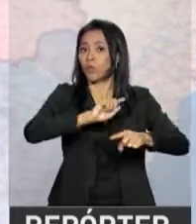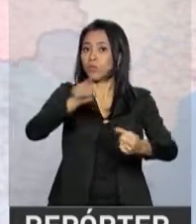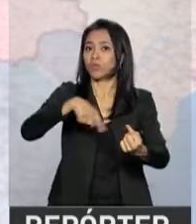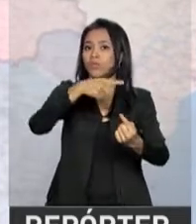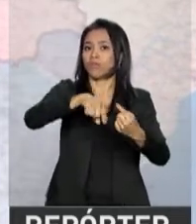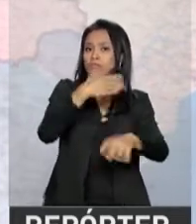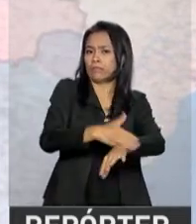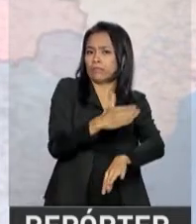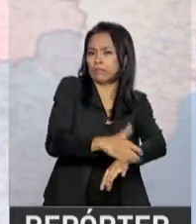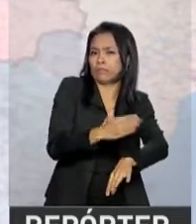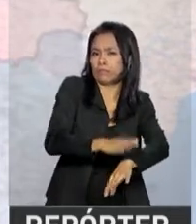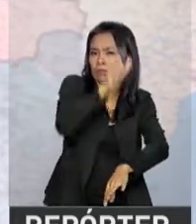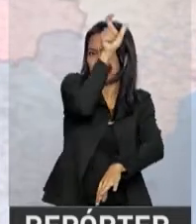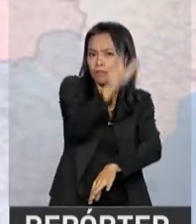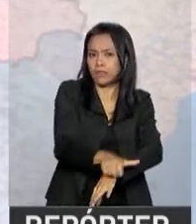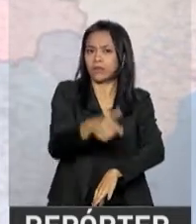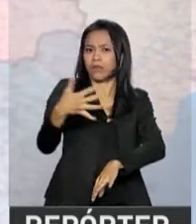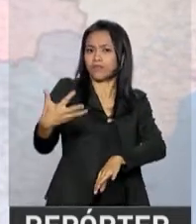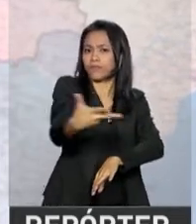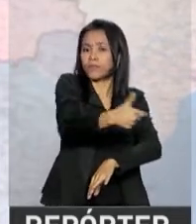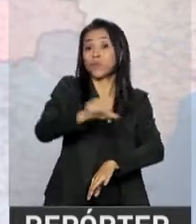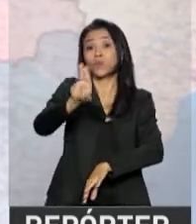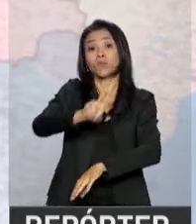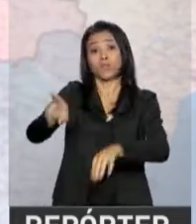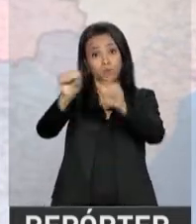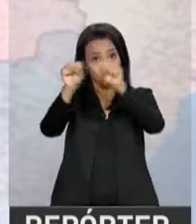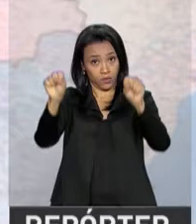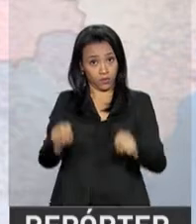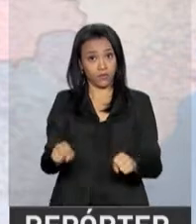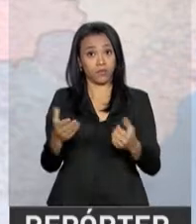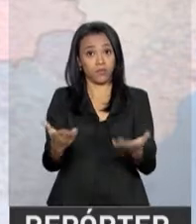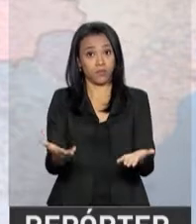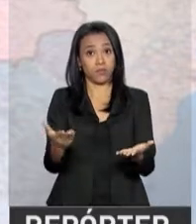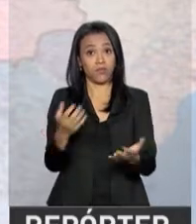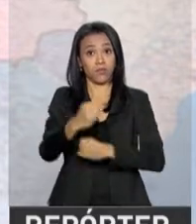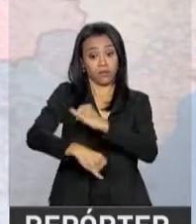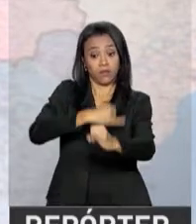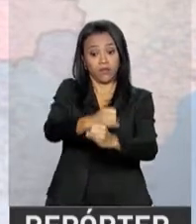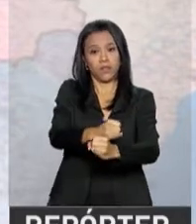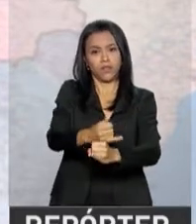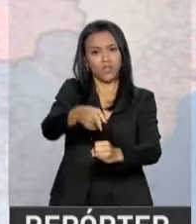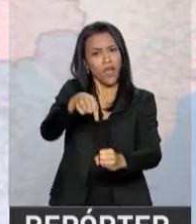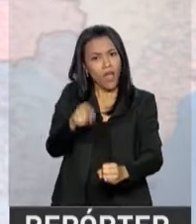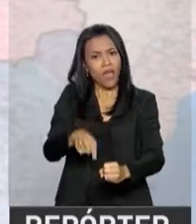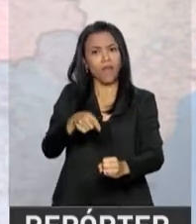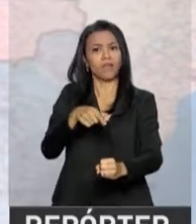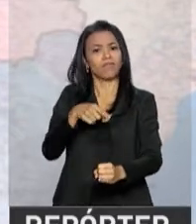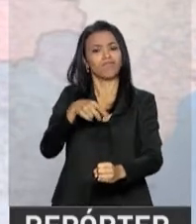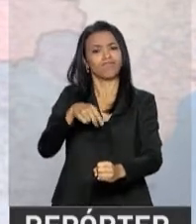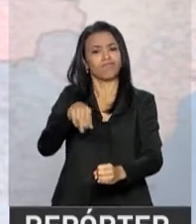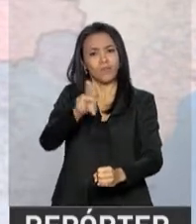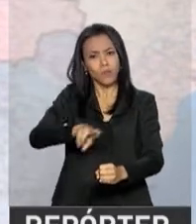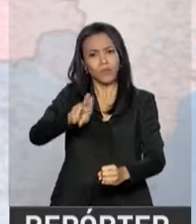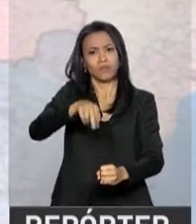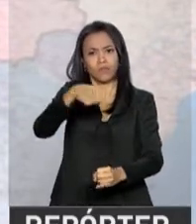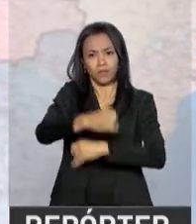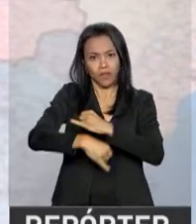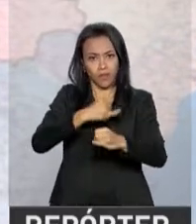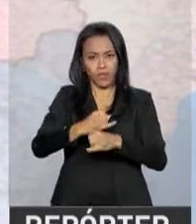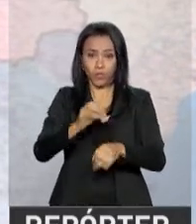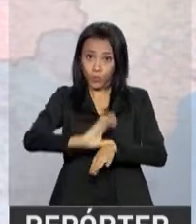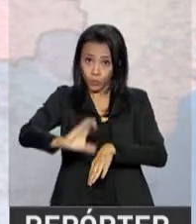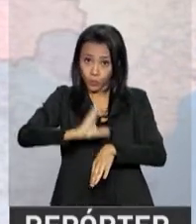o trabalhador através do próprio site após o curso é totalmente online e após a conclusão do curso